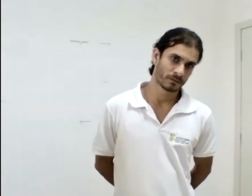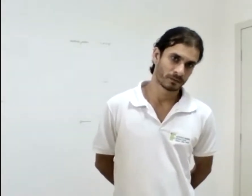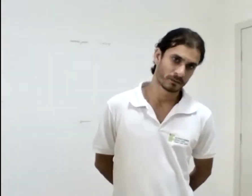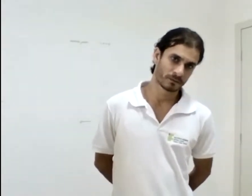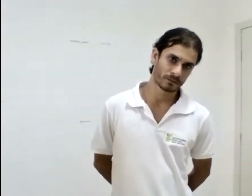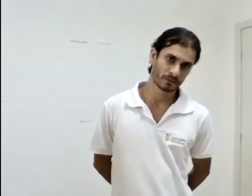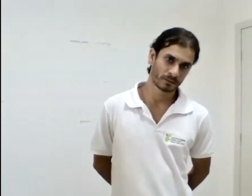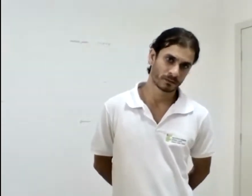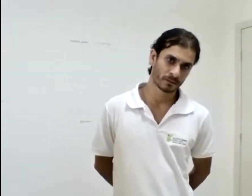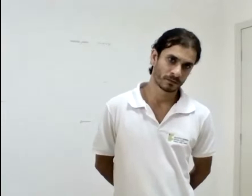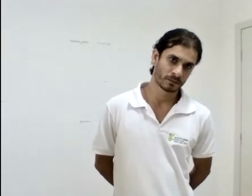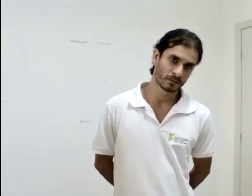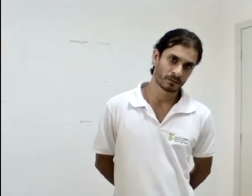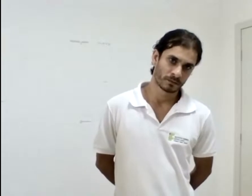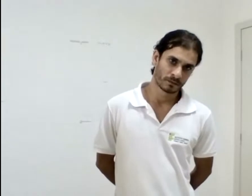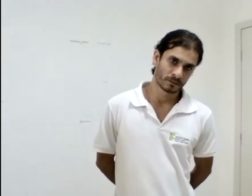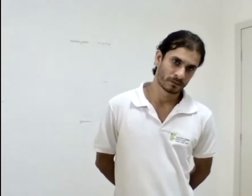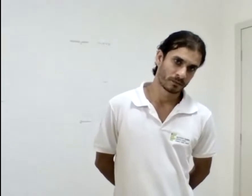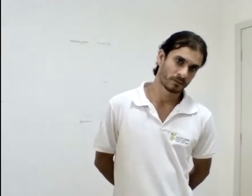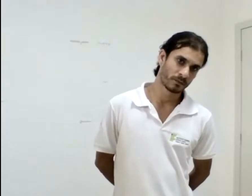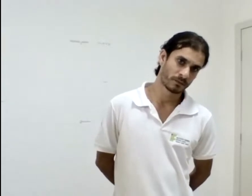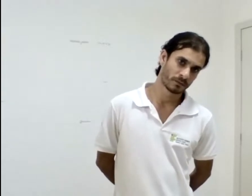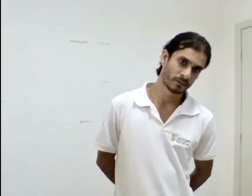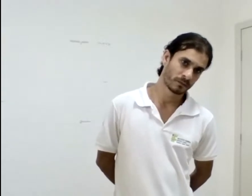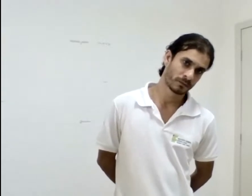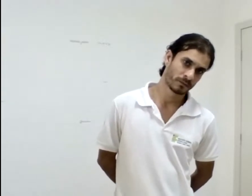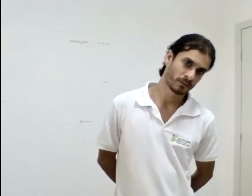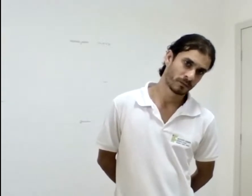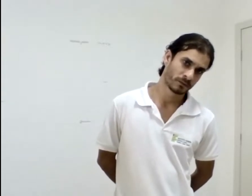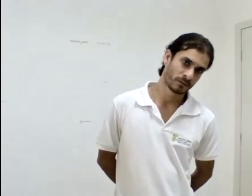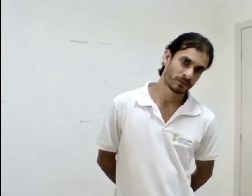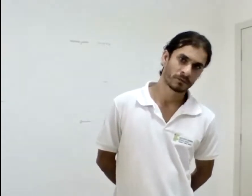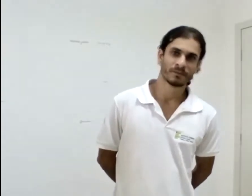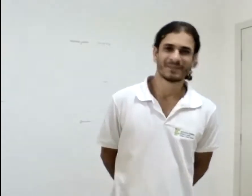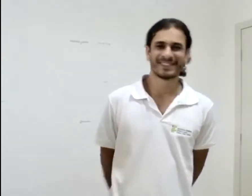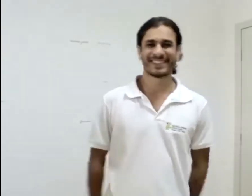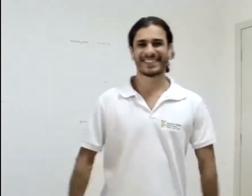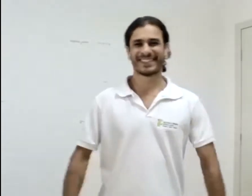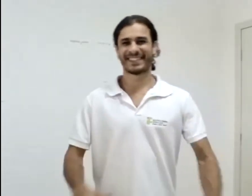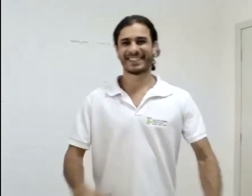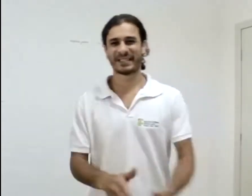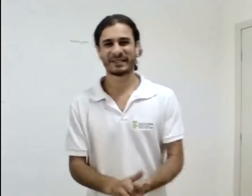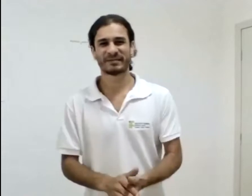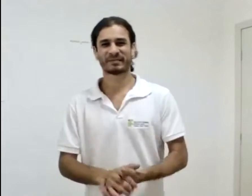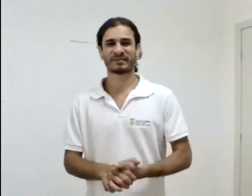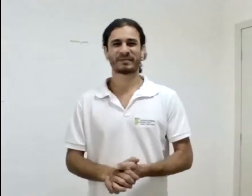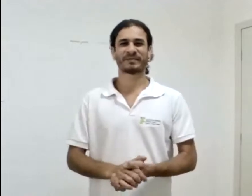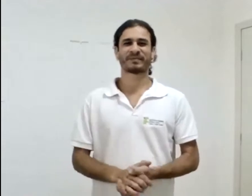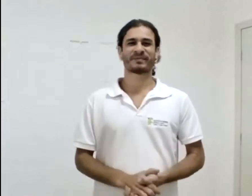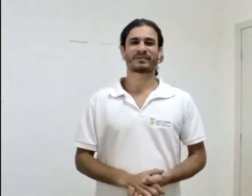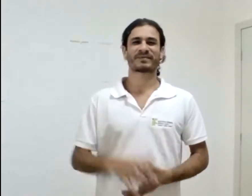Estamos. Alô. Pessoal? Ai, desculpa, caí feio, né? Posso voltar aqui compartilhando a